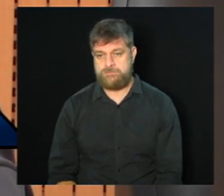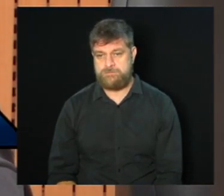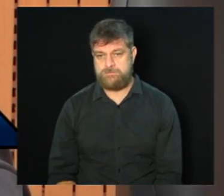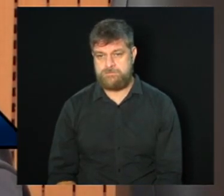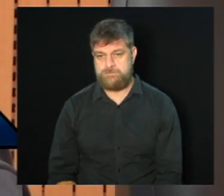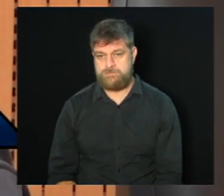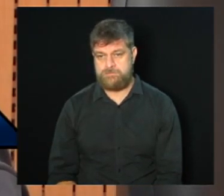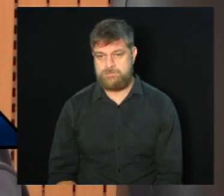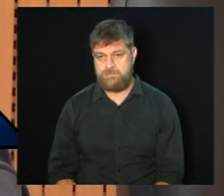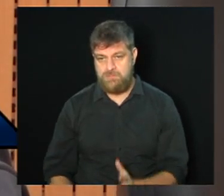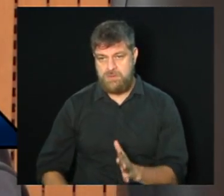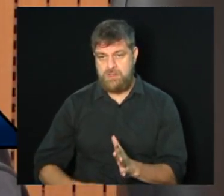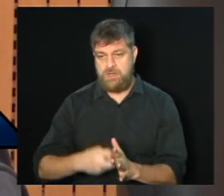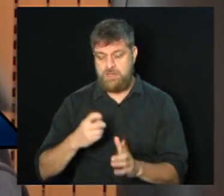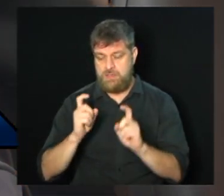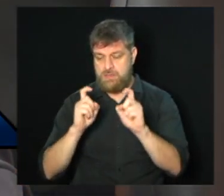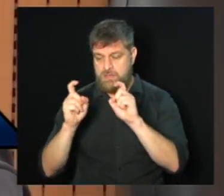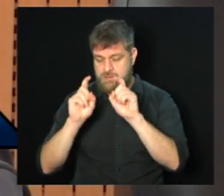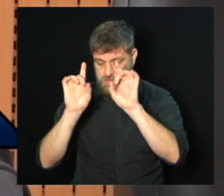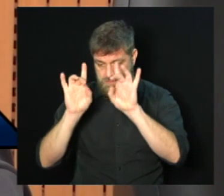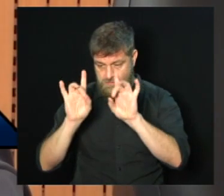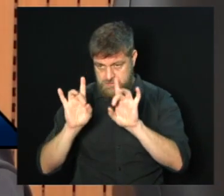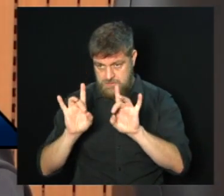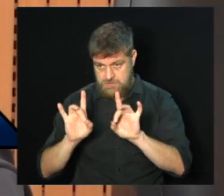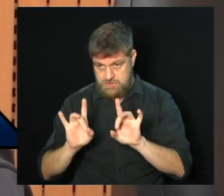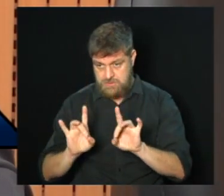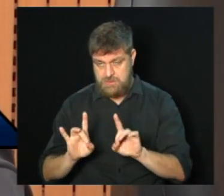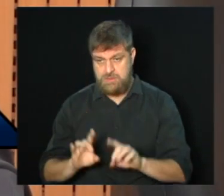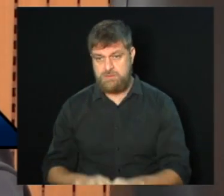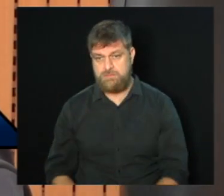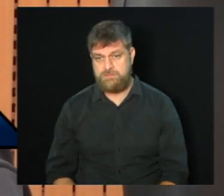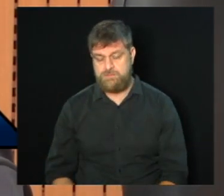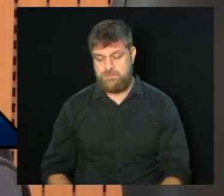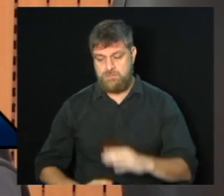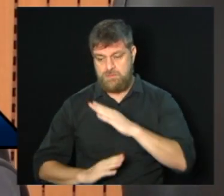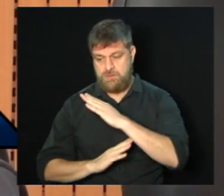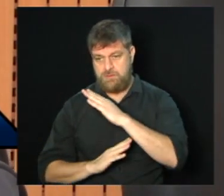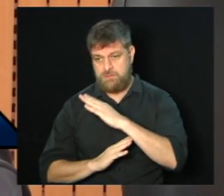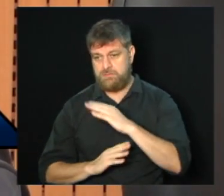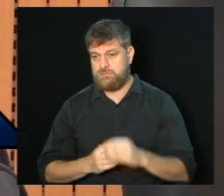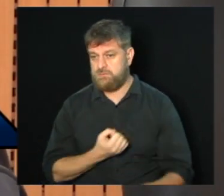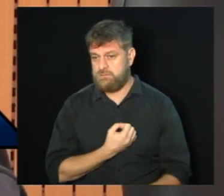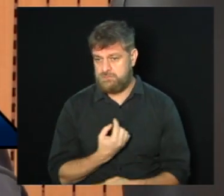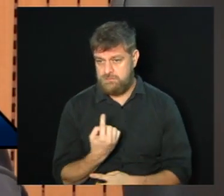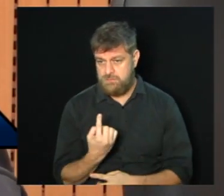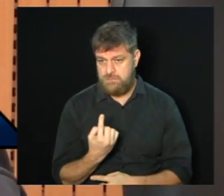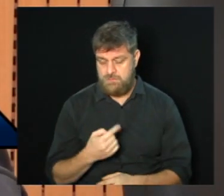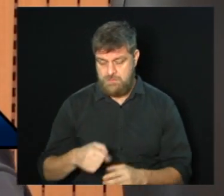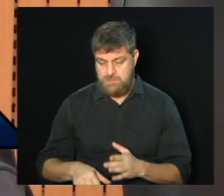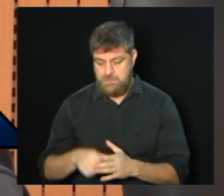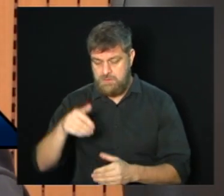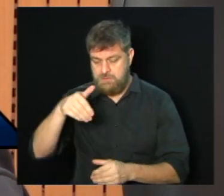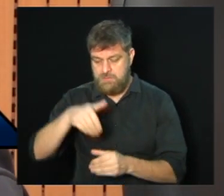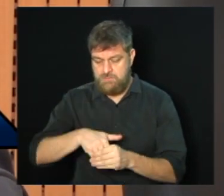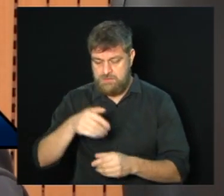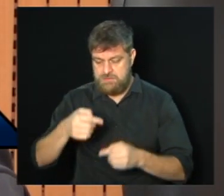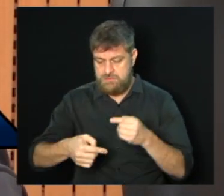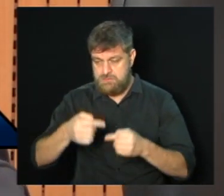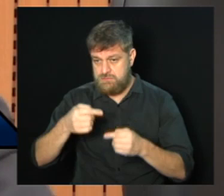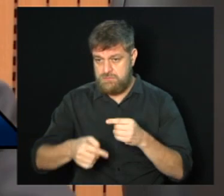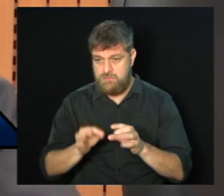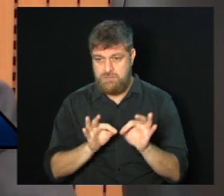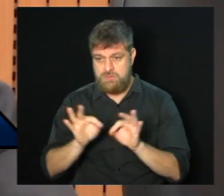É a quinta reunião extraordinária da Câmara Municipal de Campinas. Item 1, primeira discussão e votação do projeto de lei